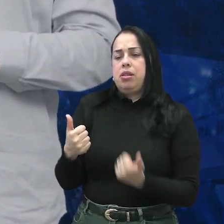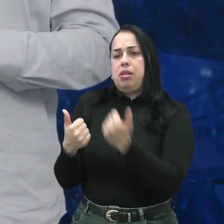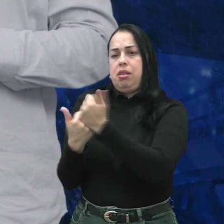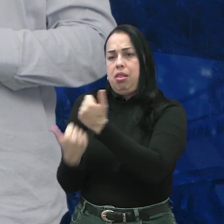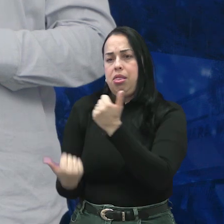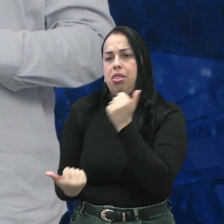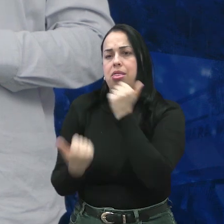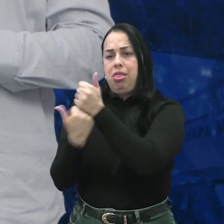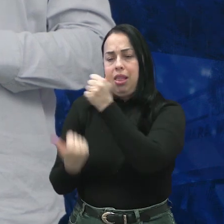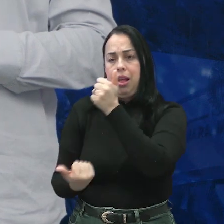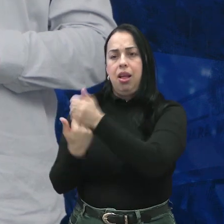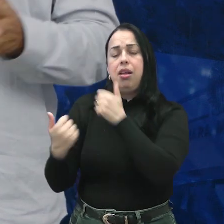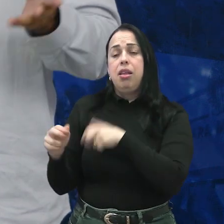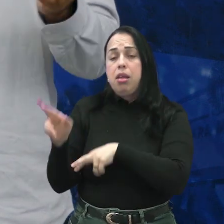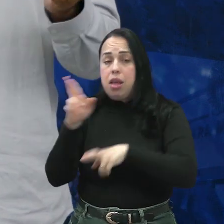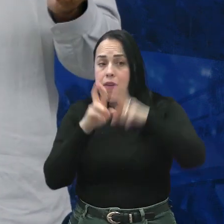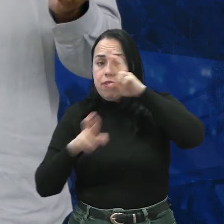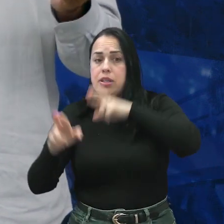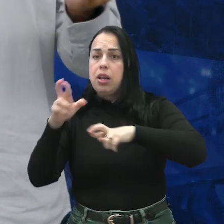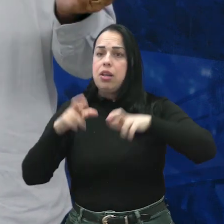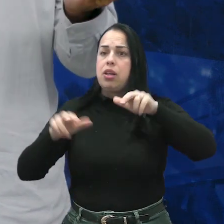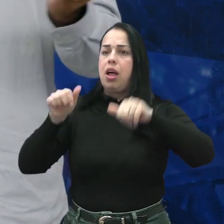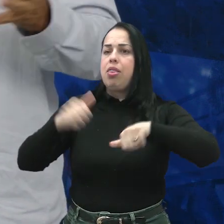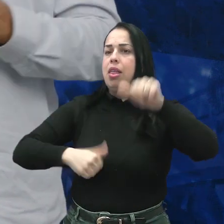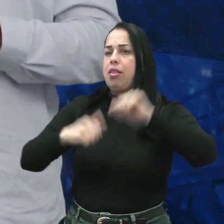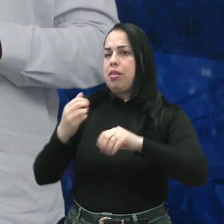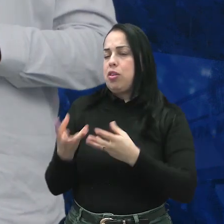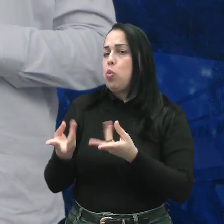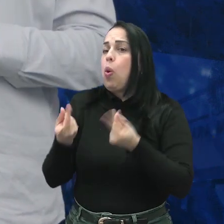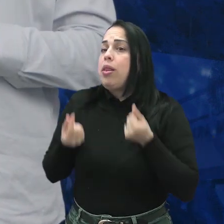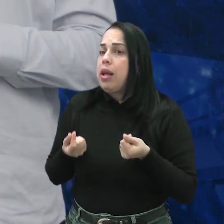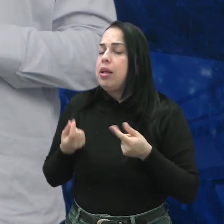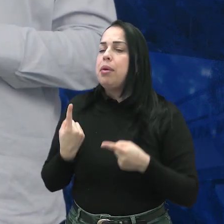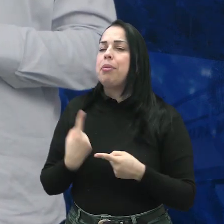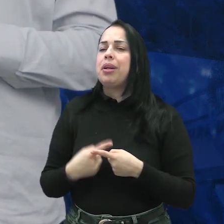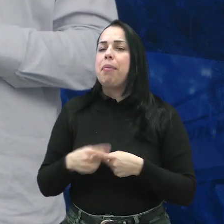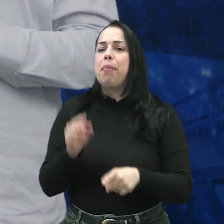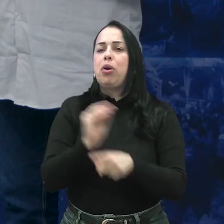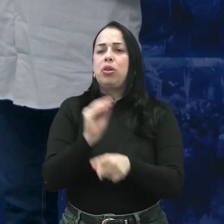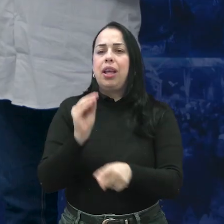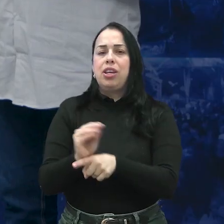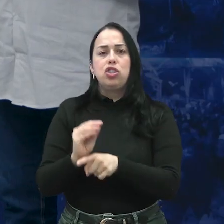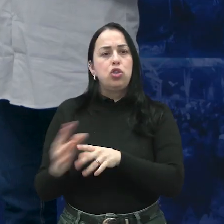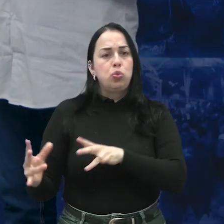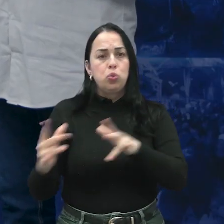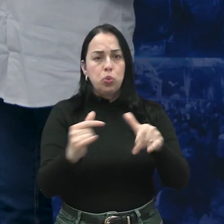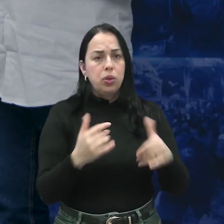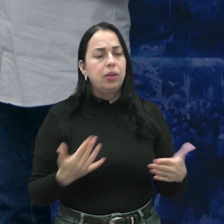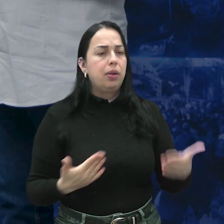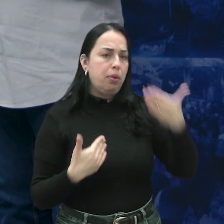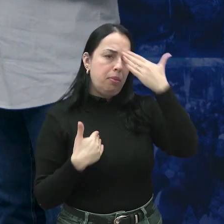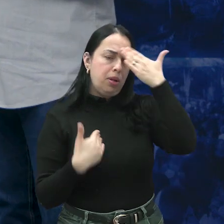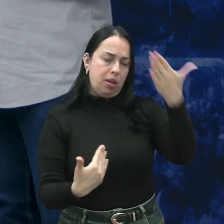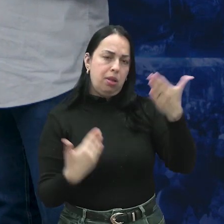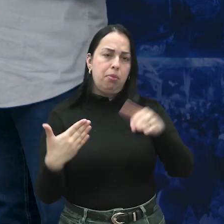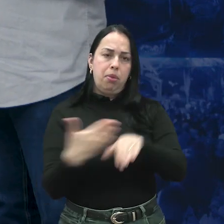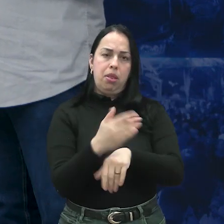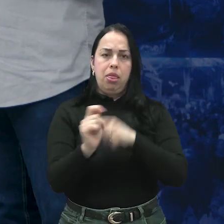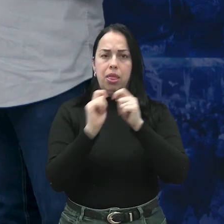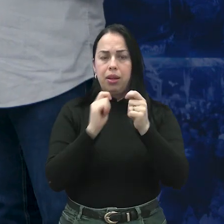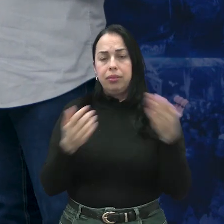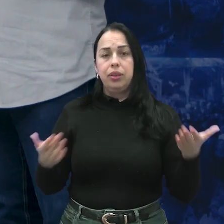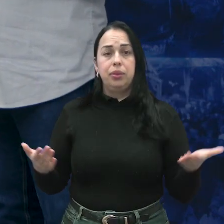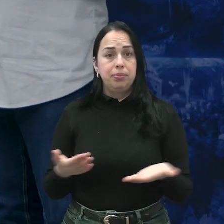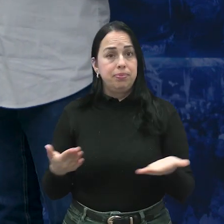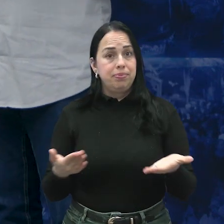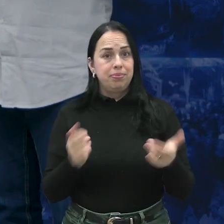da fiscalização para que o Brasil continue protegendo as suas fontes naturais. É isso, Abranches, muito obrigada pela sua presença e